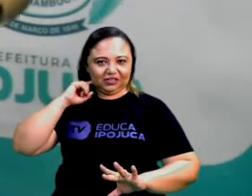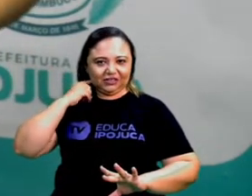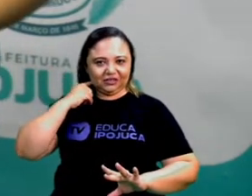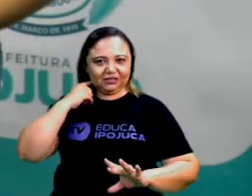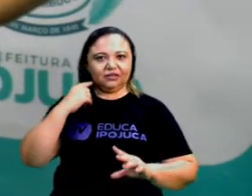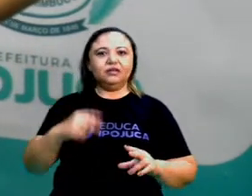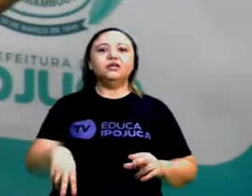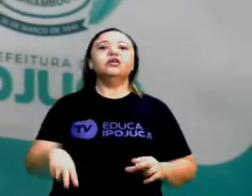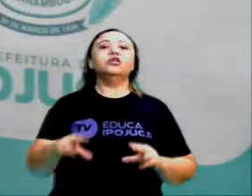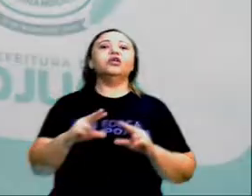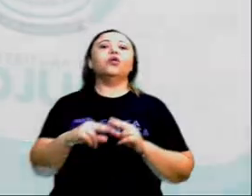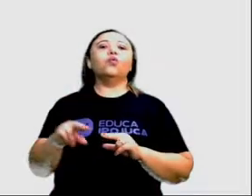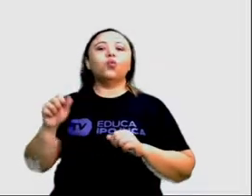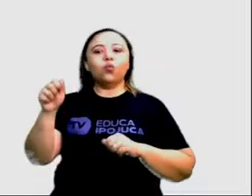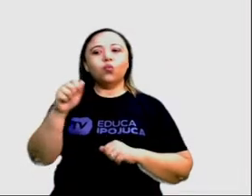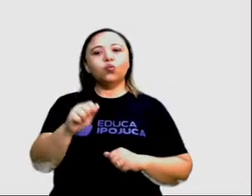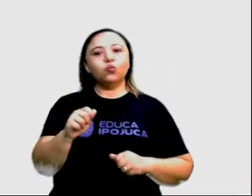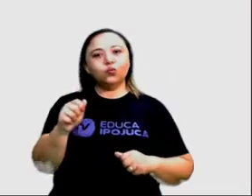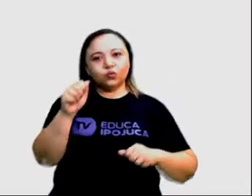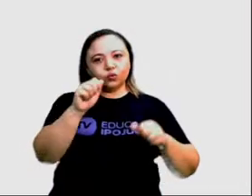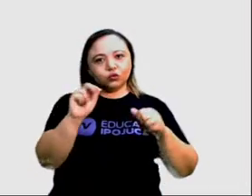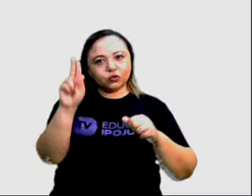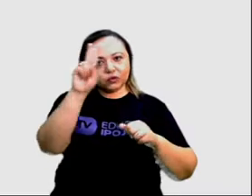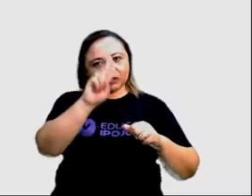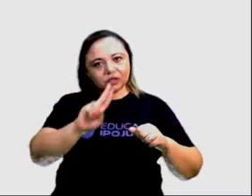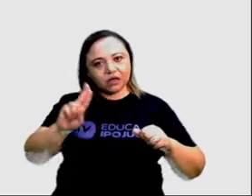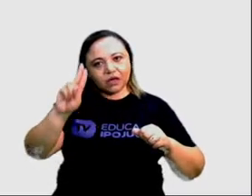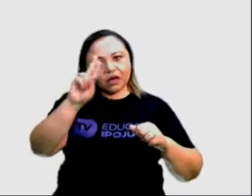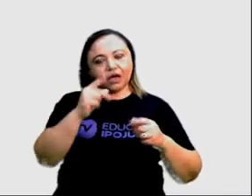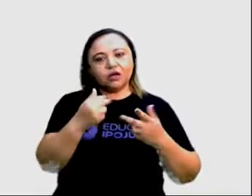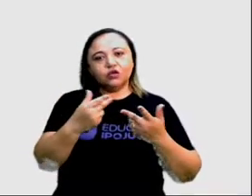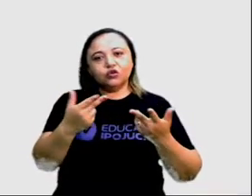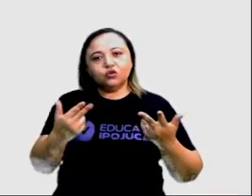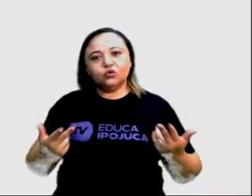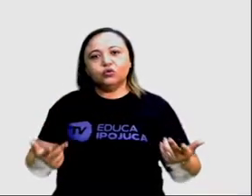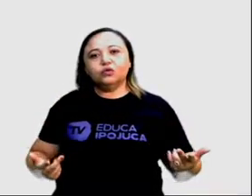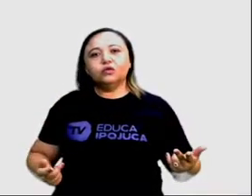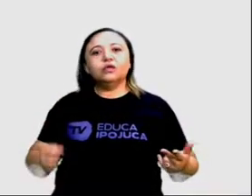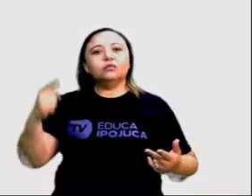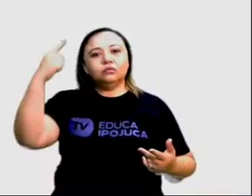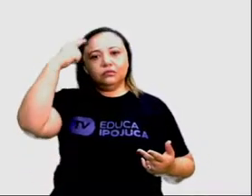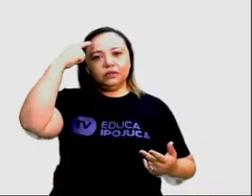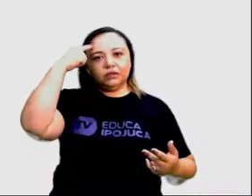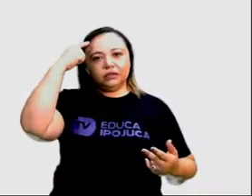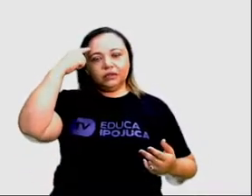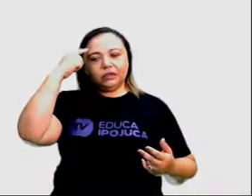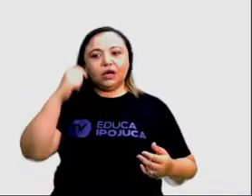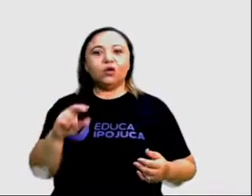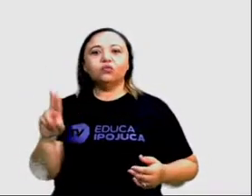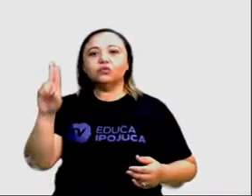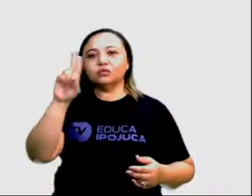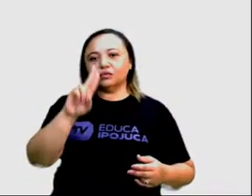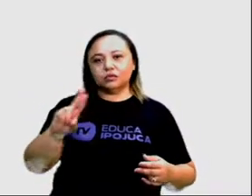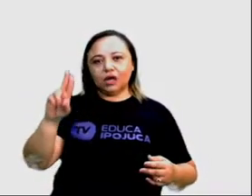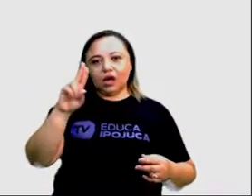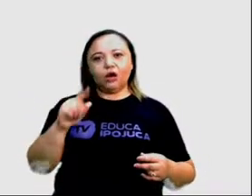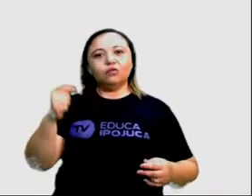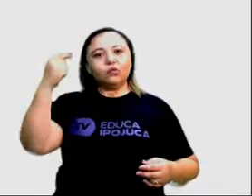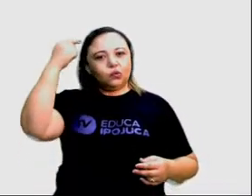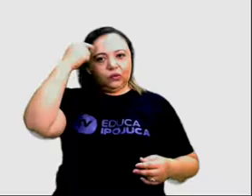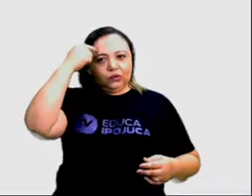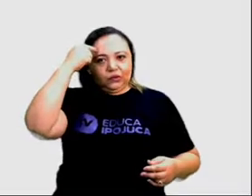Consumo consciente. O que é? Por que comprar? Por que que a gente compra? O que